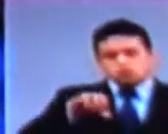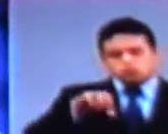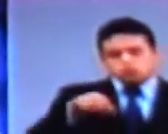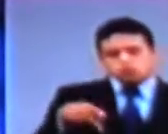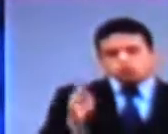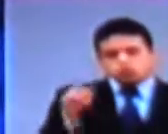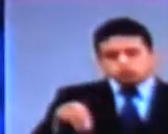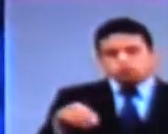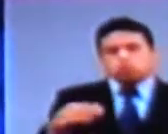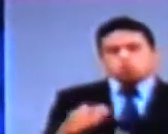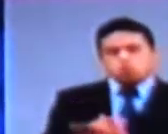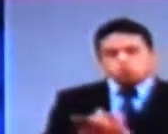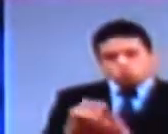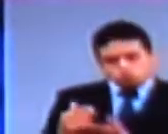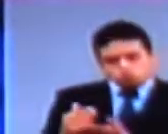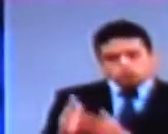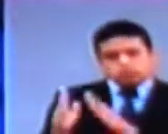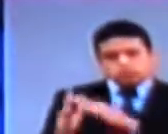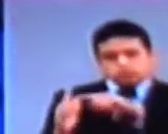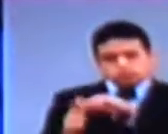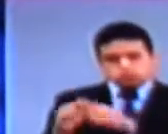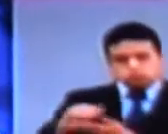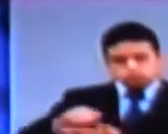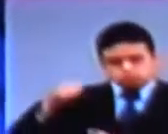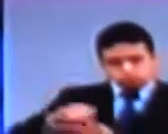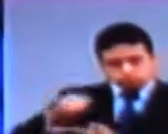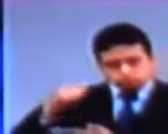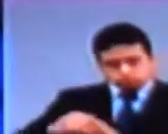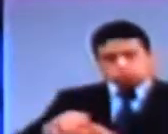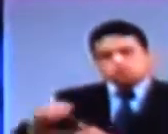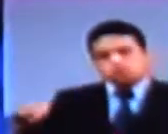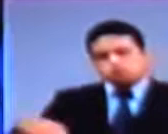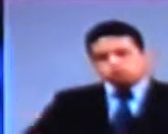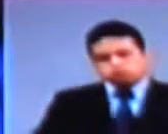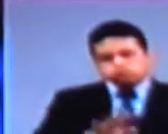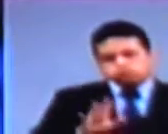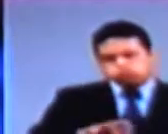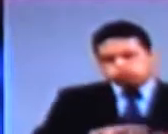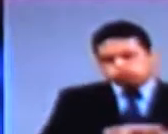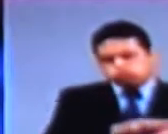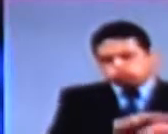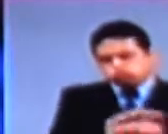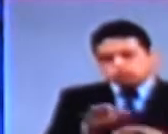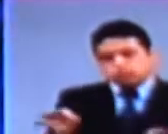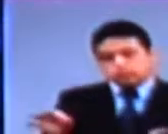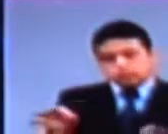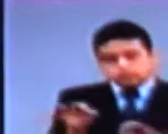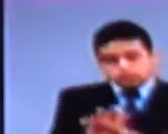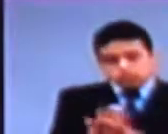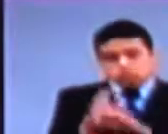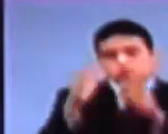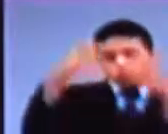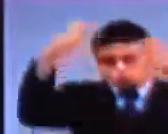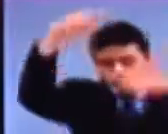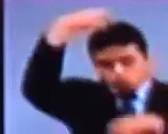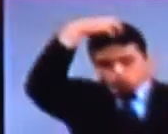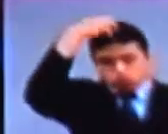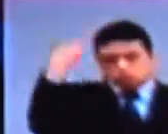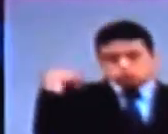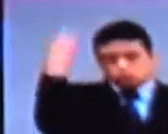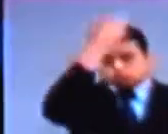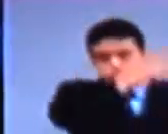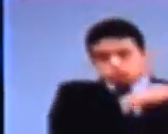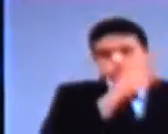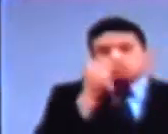caminhada. Início com a missa, meio-dia no santuário, e o término com a coroação de Nossa Senhora, Rainha do Céu e da Terra.